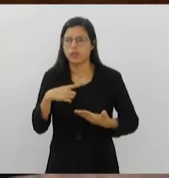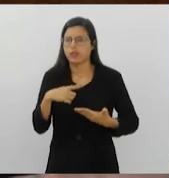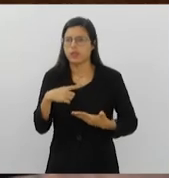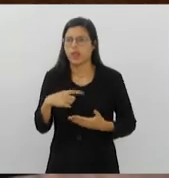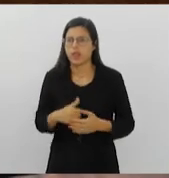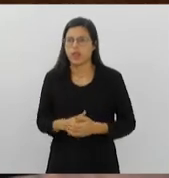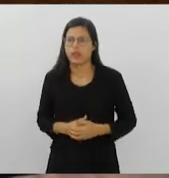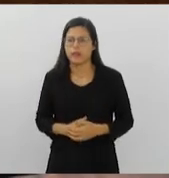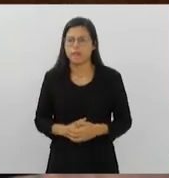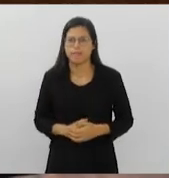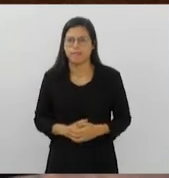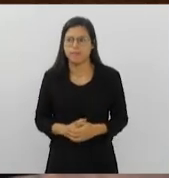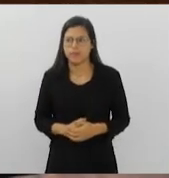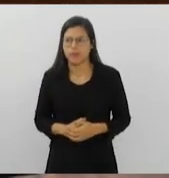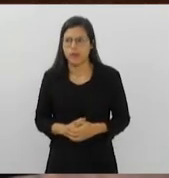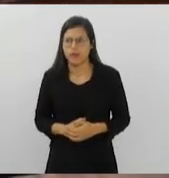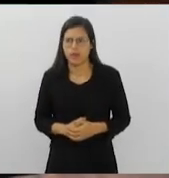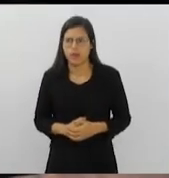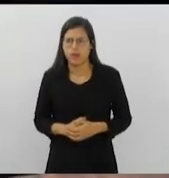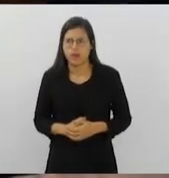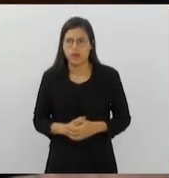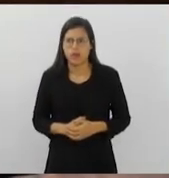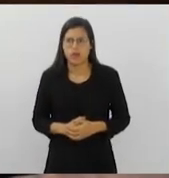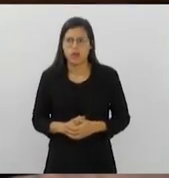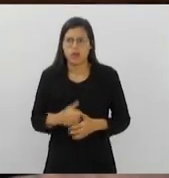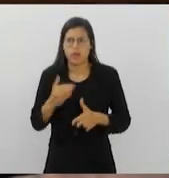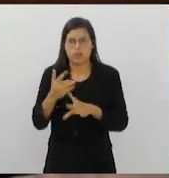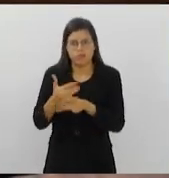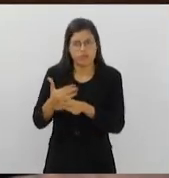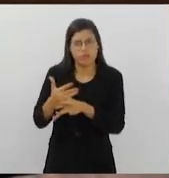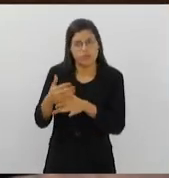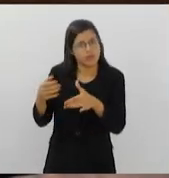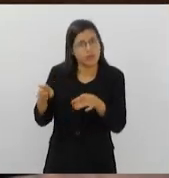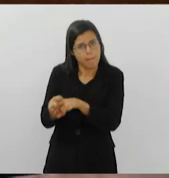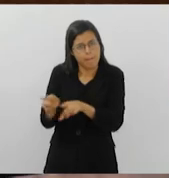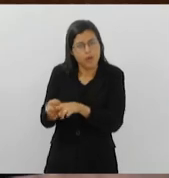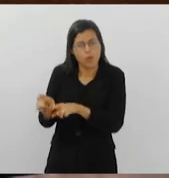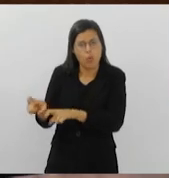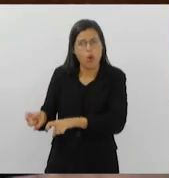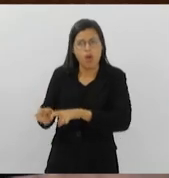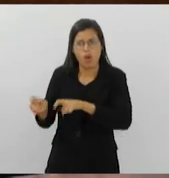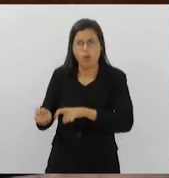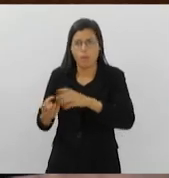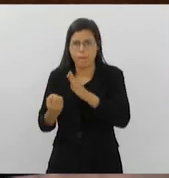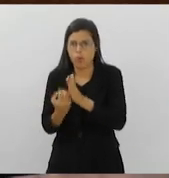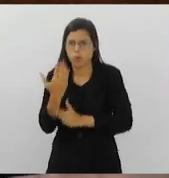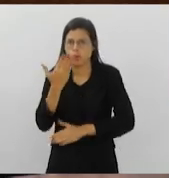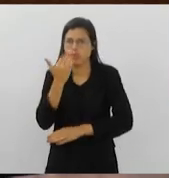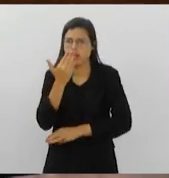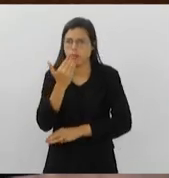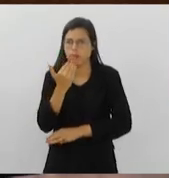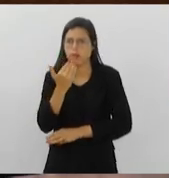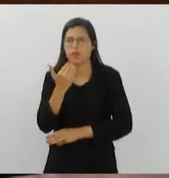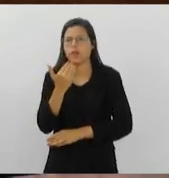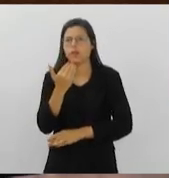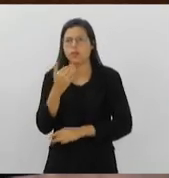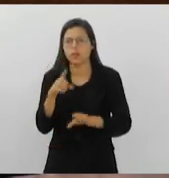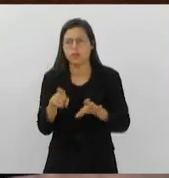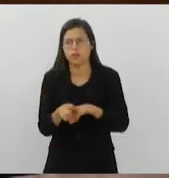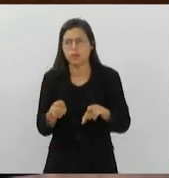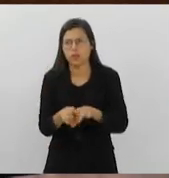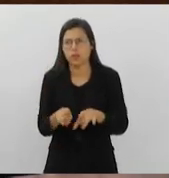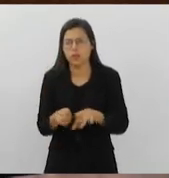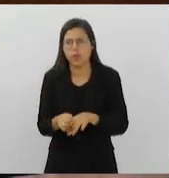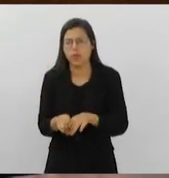malha urbana que é rural e que produz alimento, e que produz agroecologia.